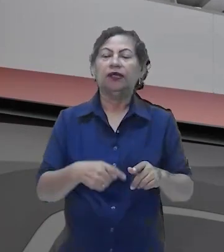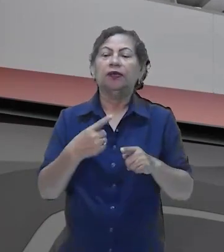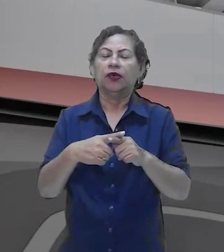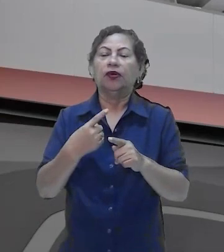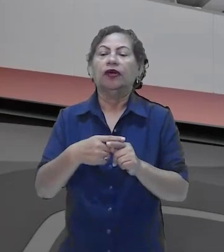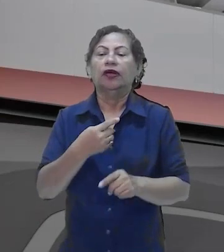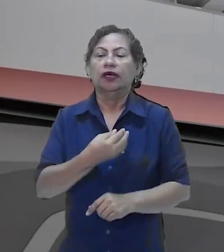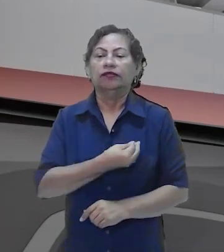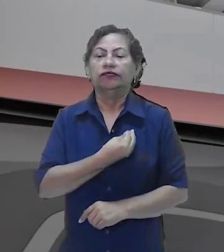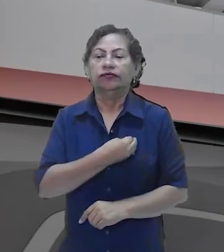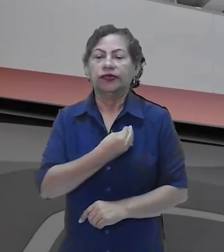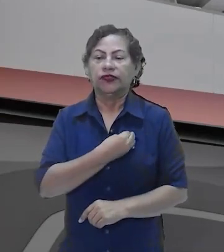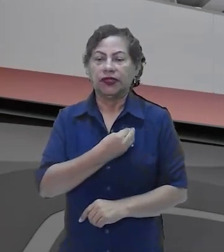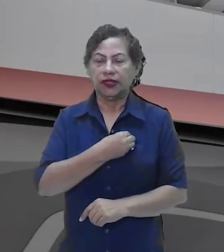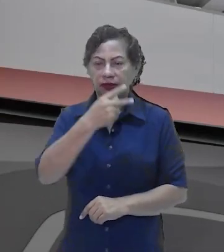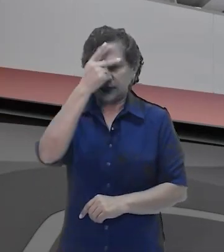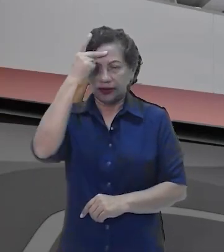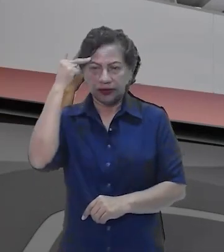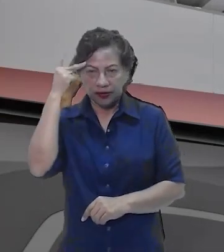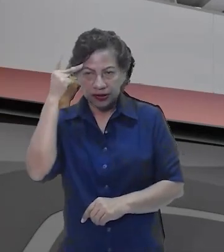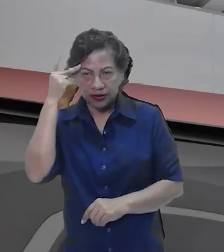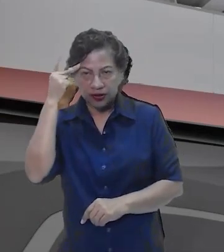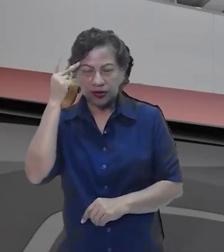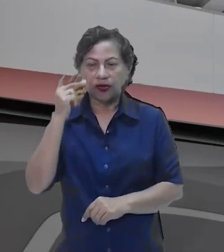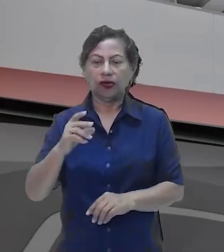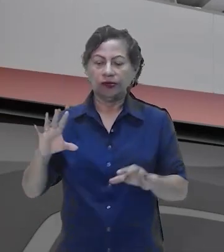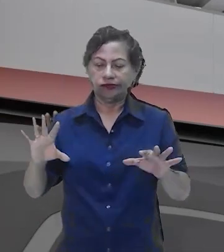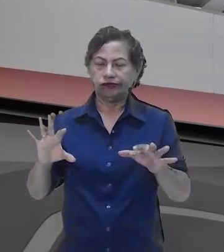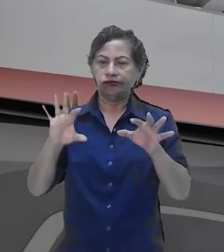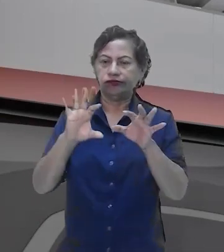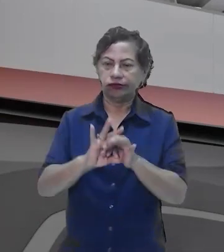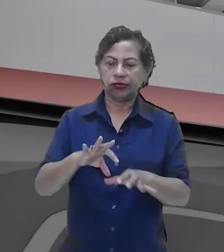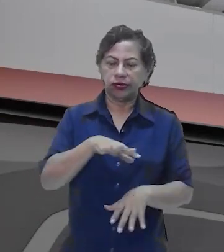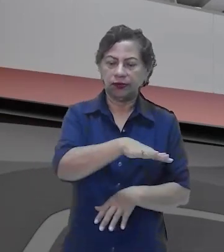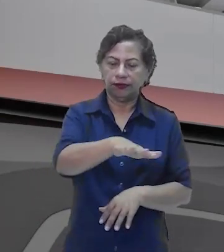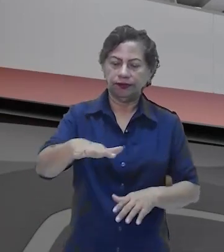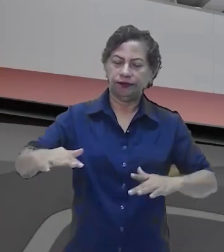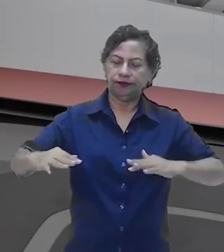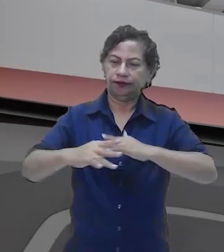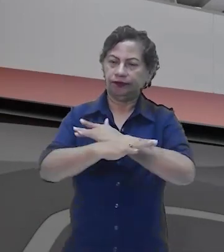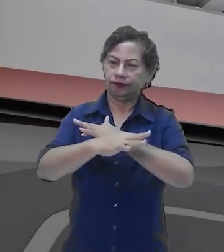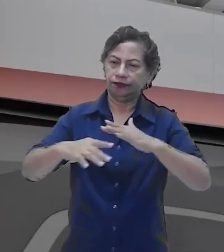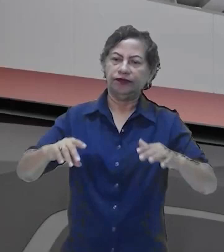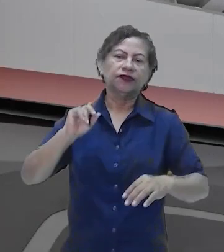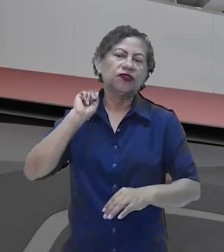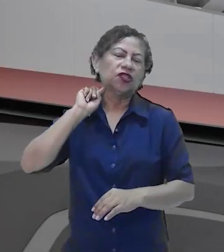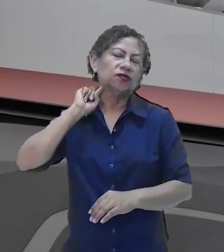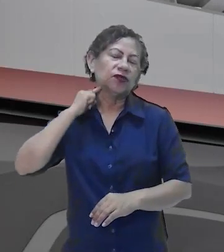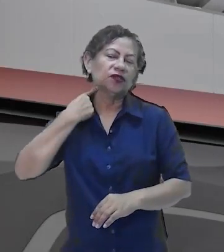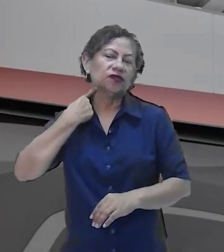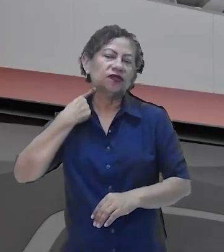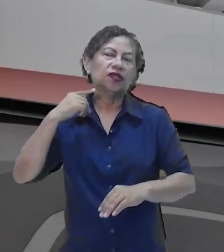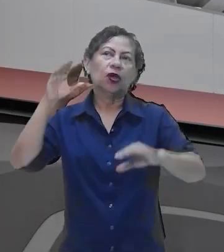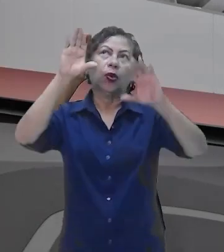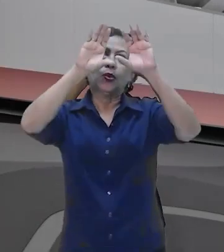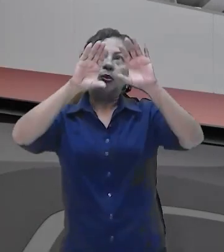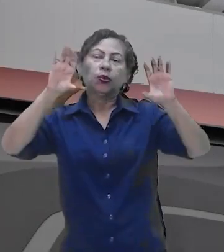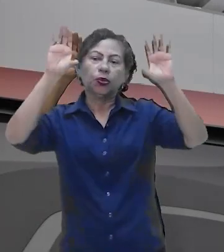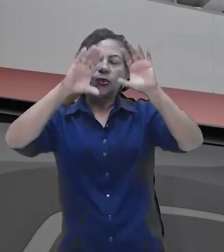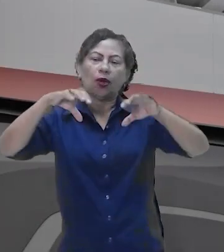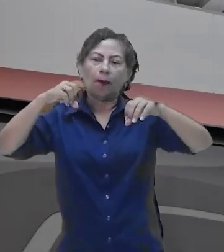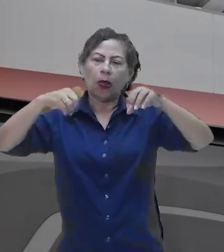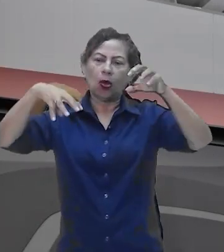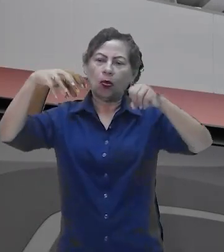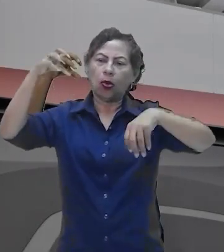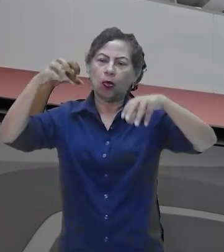sociedade atual estão também atrelados ao espaço urbano, como poluição do ar atmosférico, como a